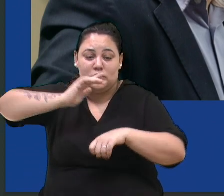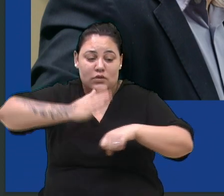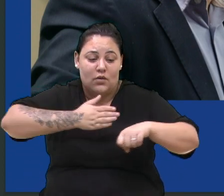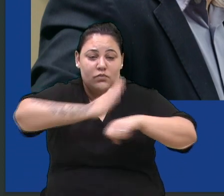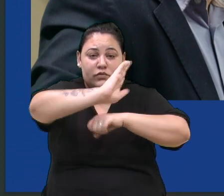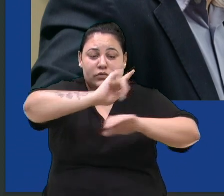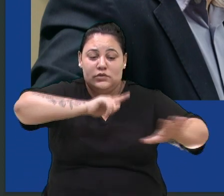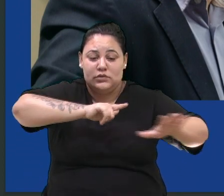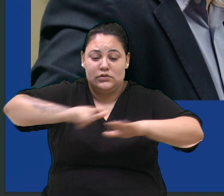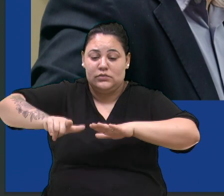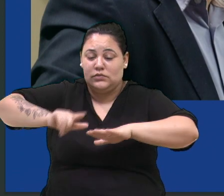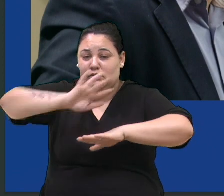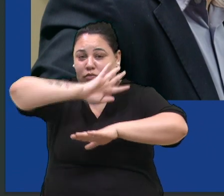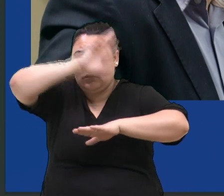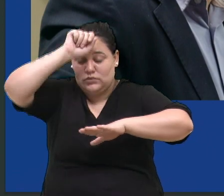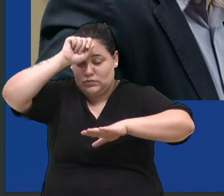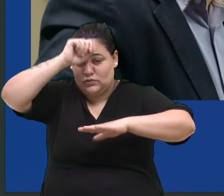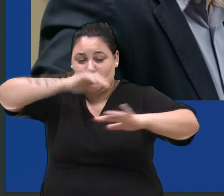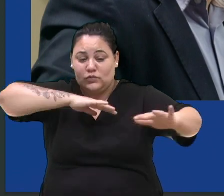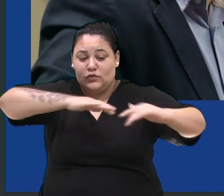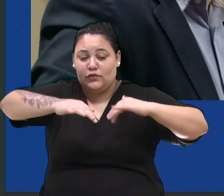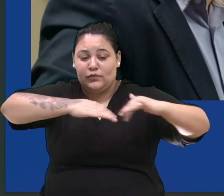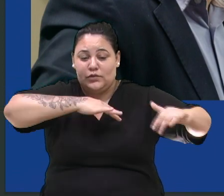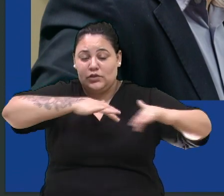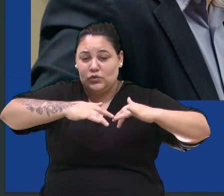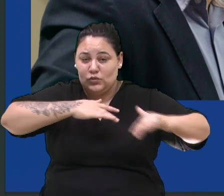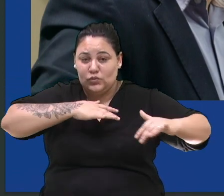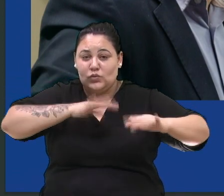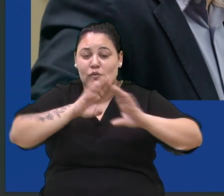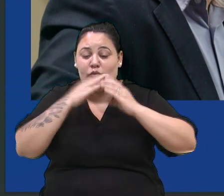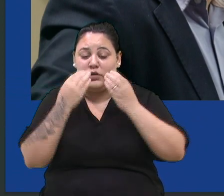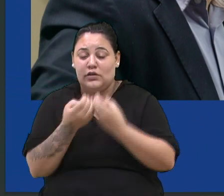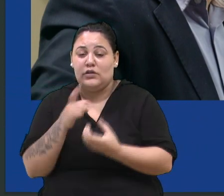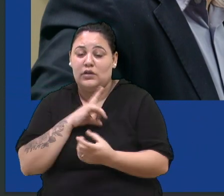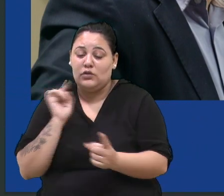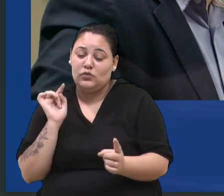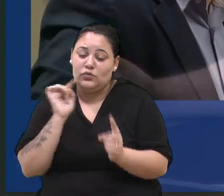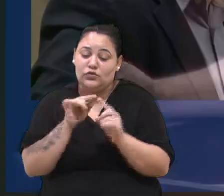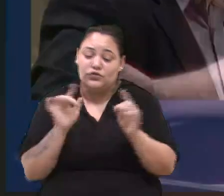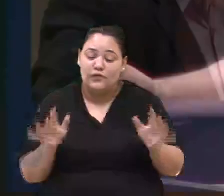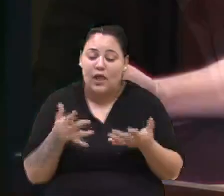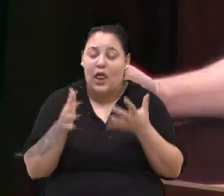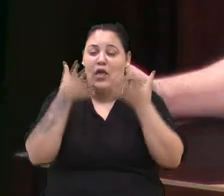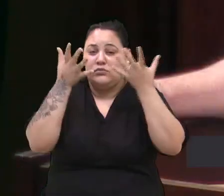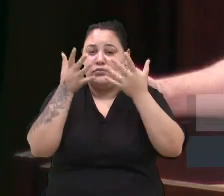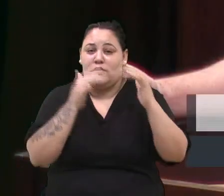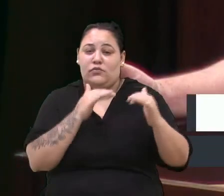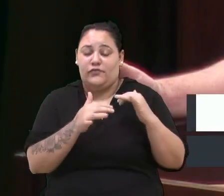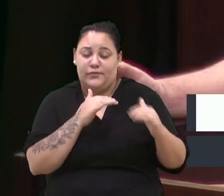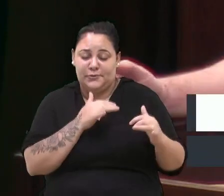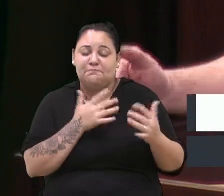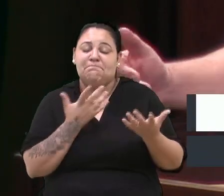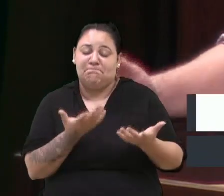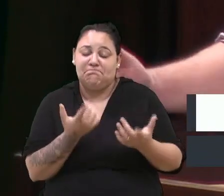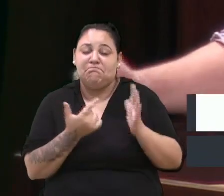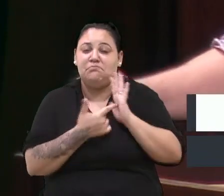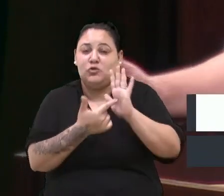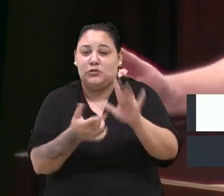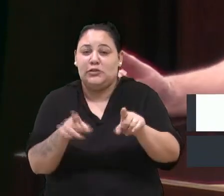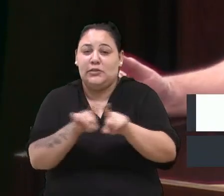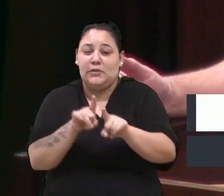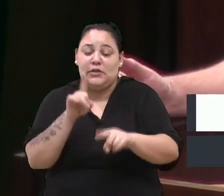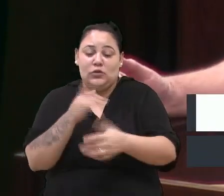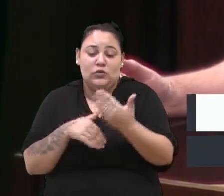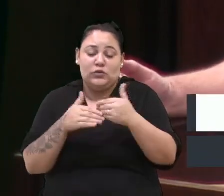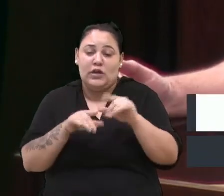Semana Municipal do Movimento Comunitário, tendo em vista enaltecer esse movimento, mostrar as atividades